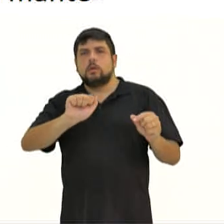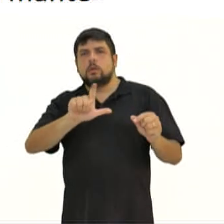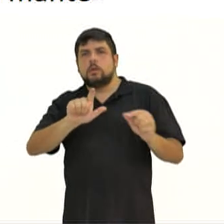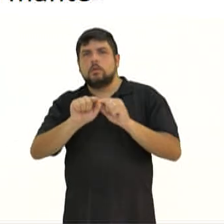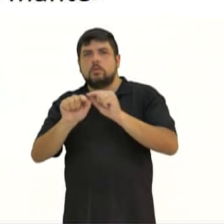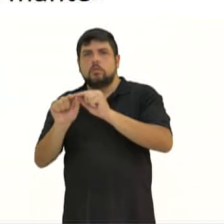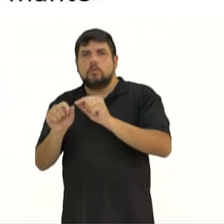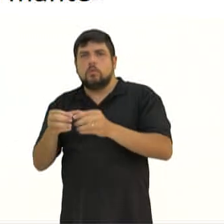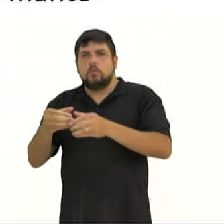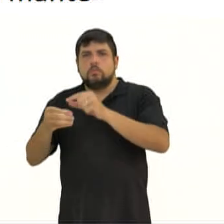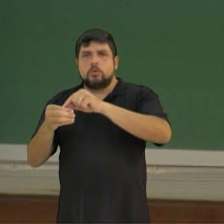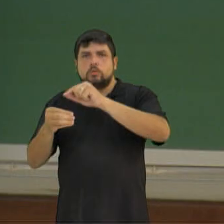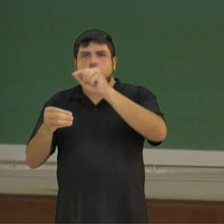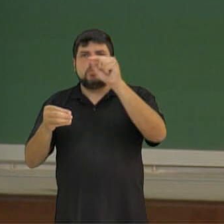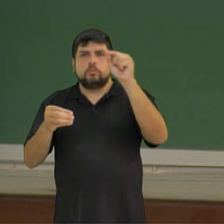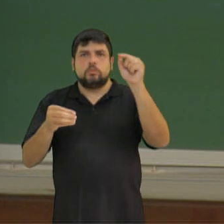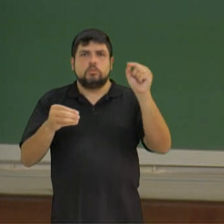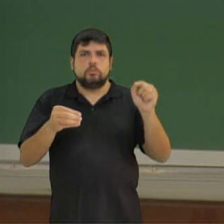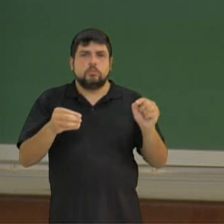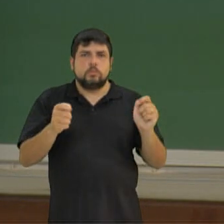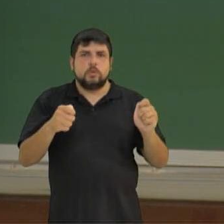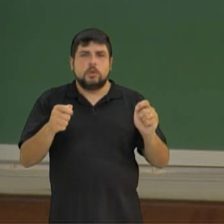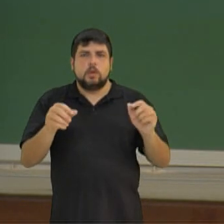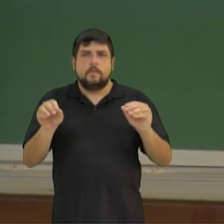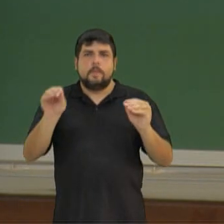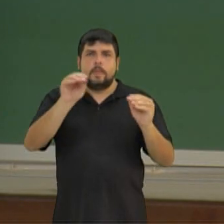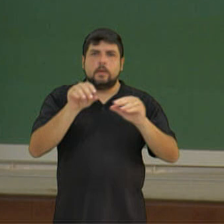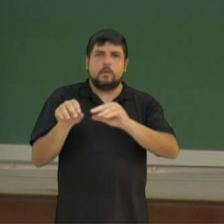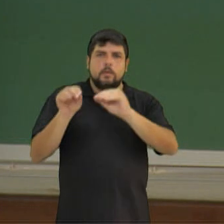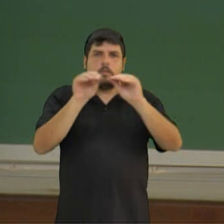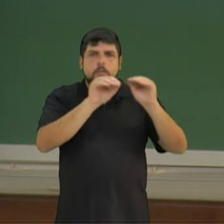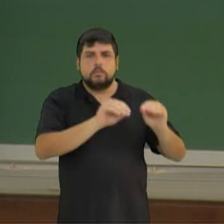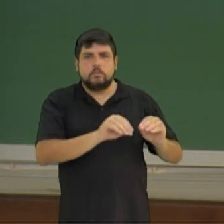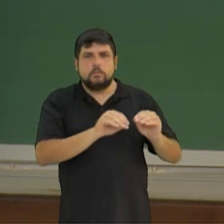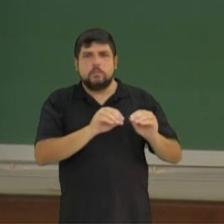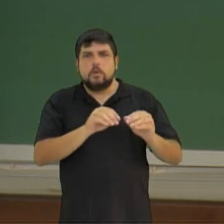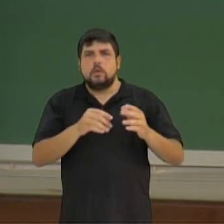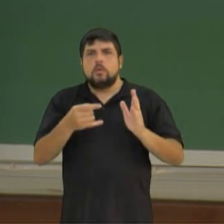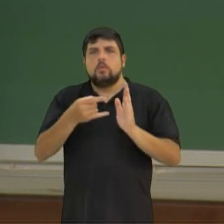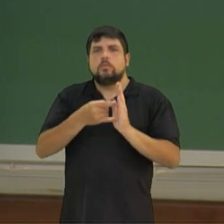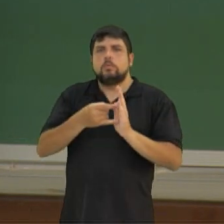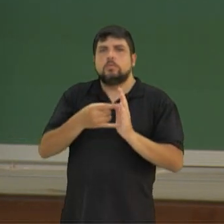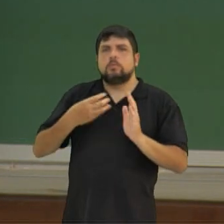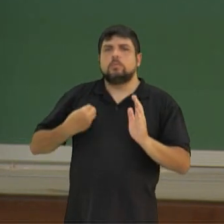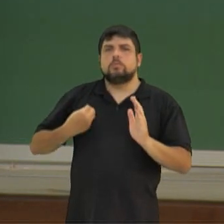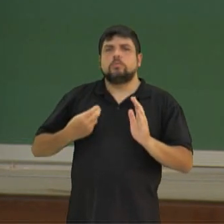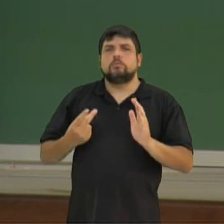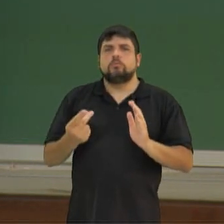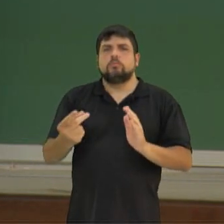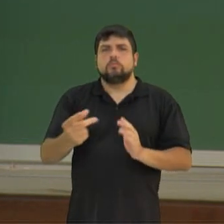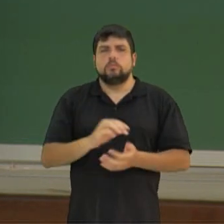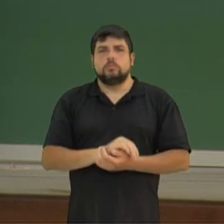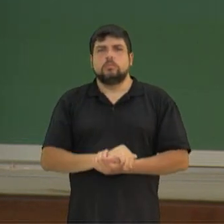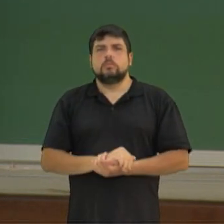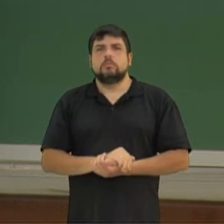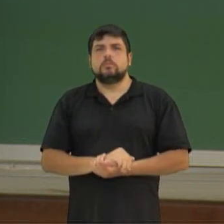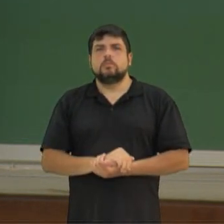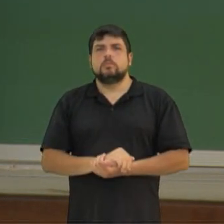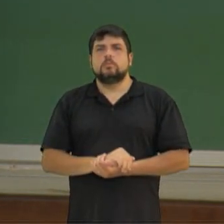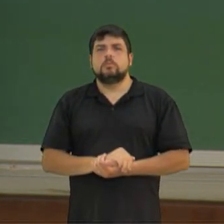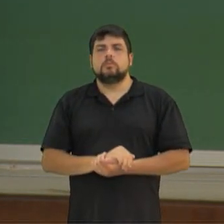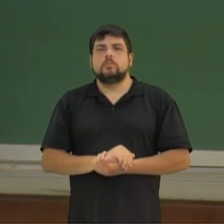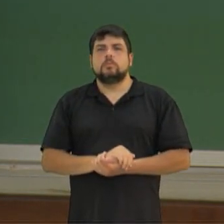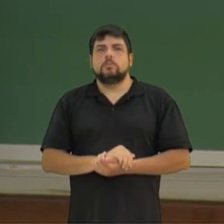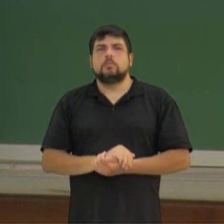possam circular entre uma substância e outra, mantendo a nossa pilha neutra e funcionando por mais tempo. Certo?